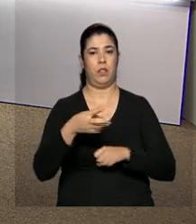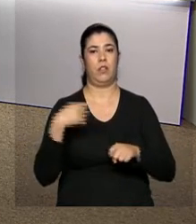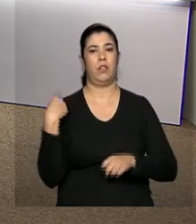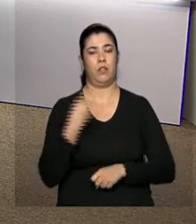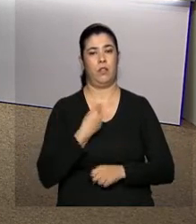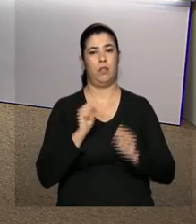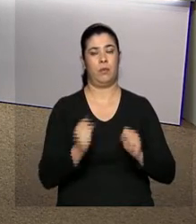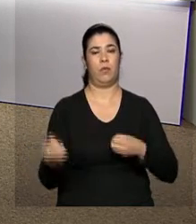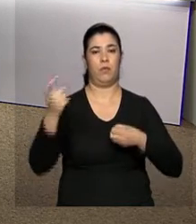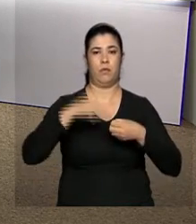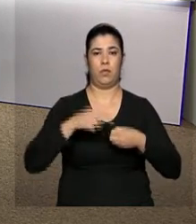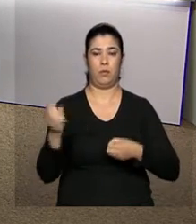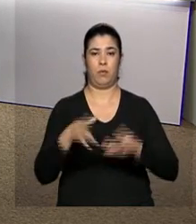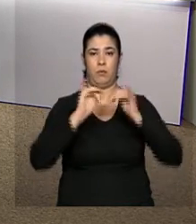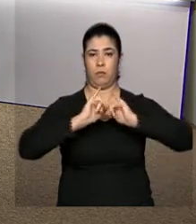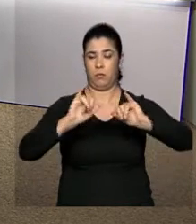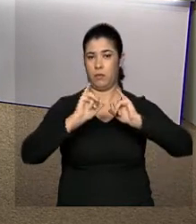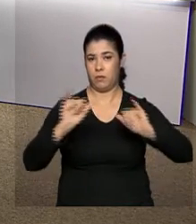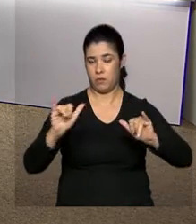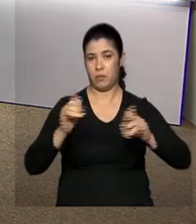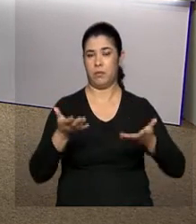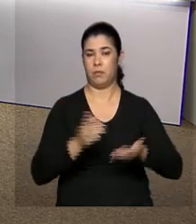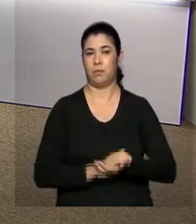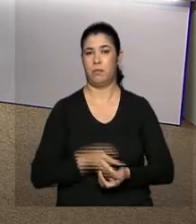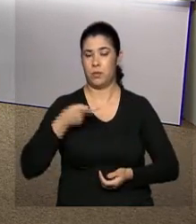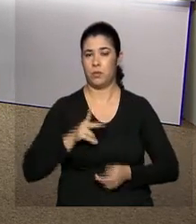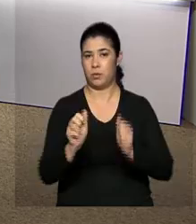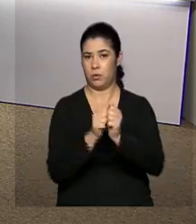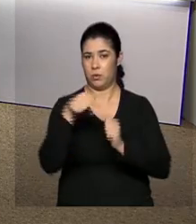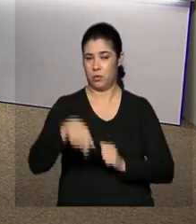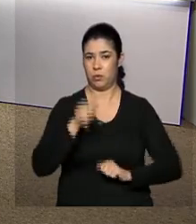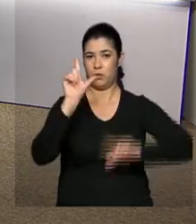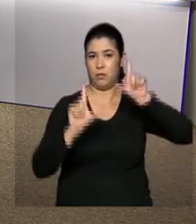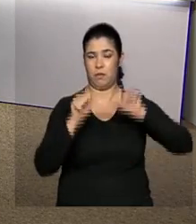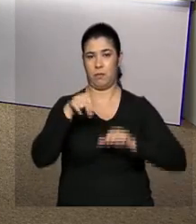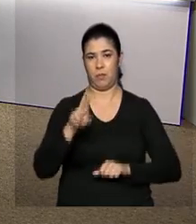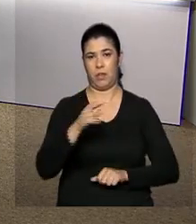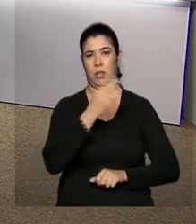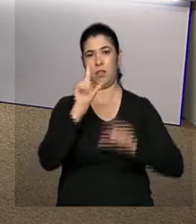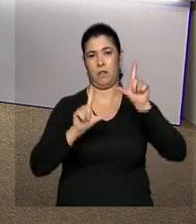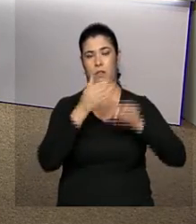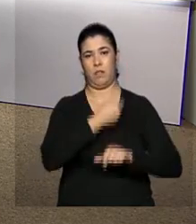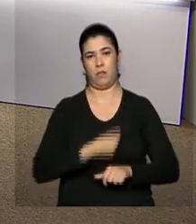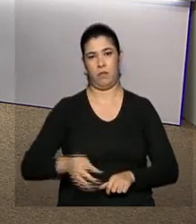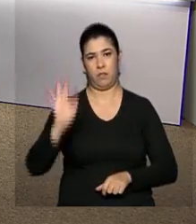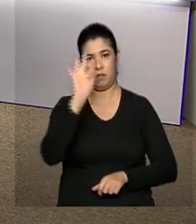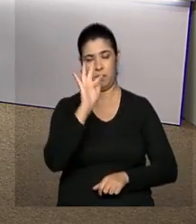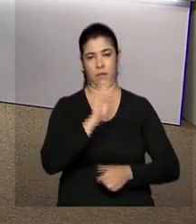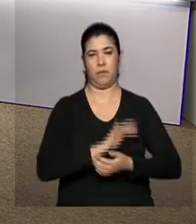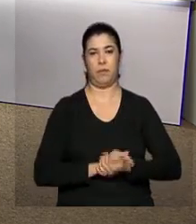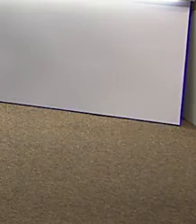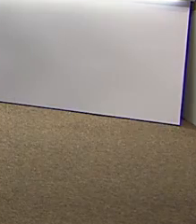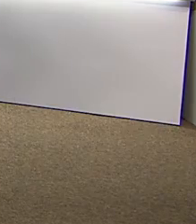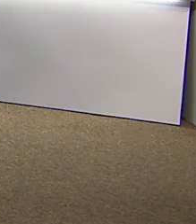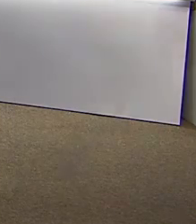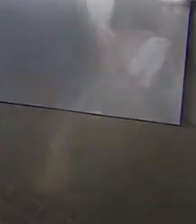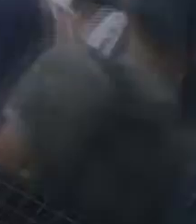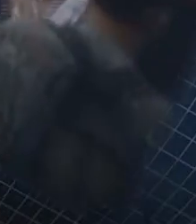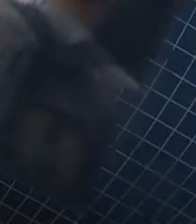nós podemos voltar a qualquer momento com outras informações. Continue com a gente, NBR, a TV do Governo Federal.